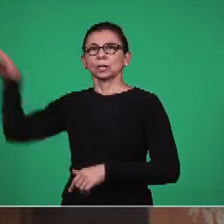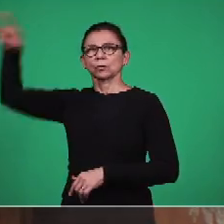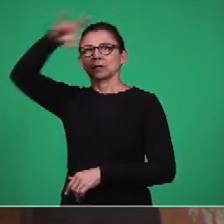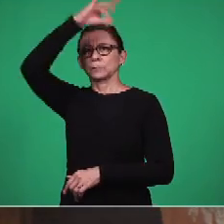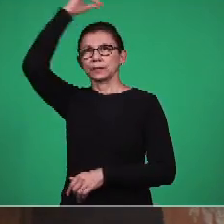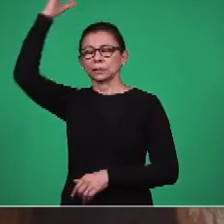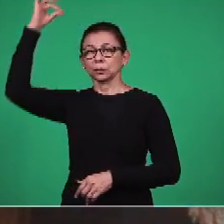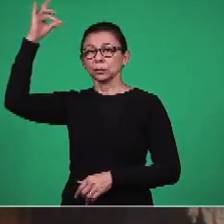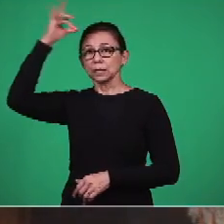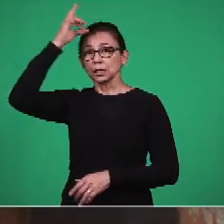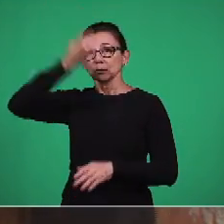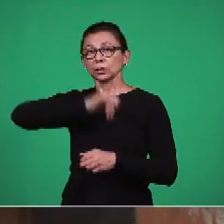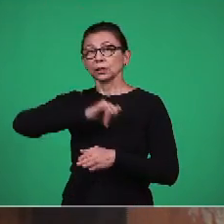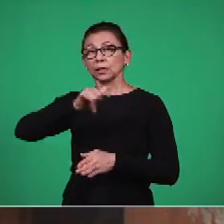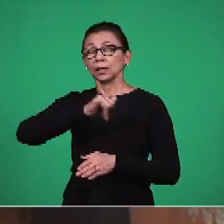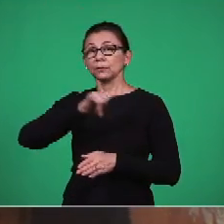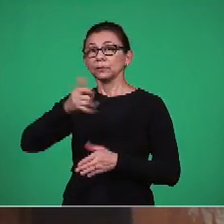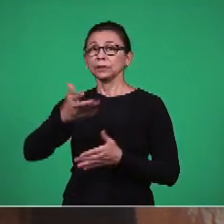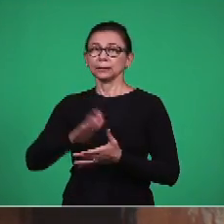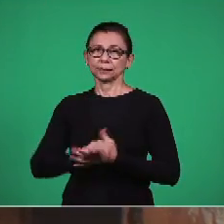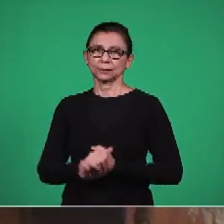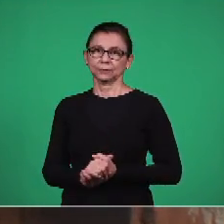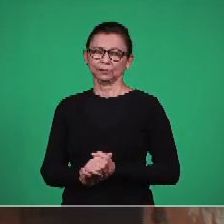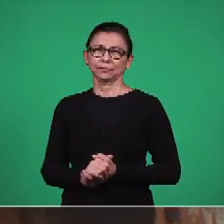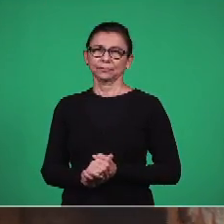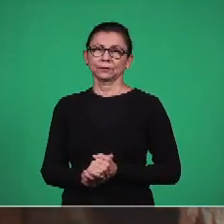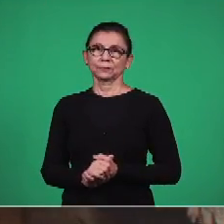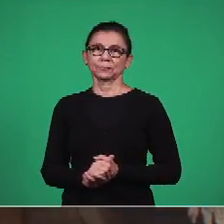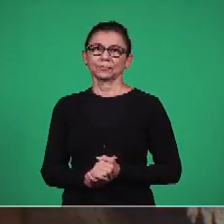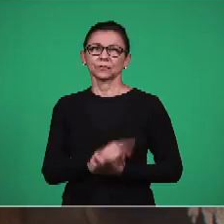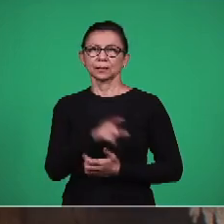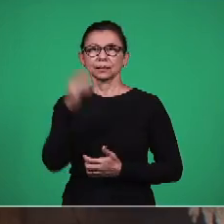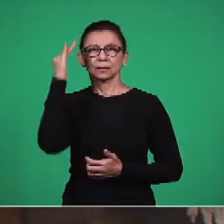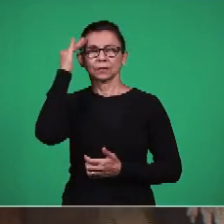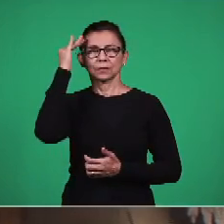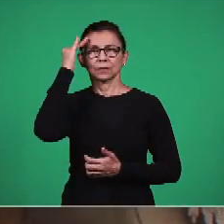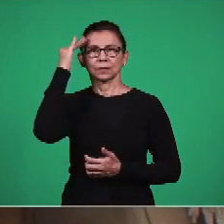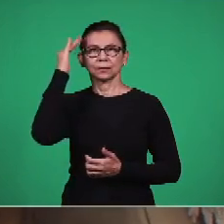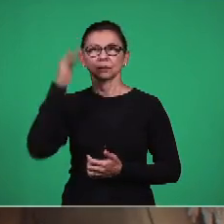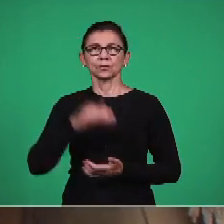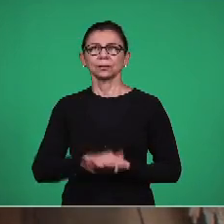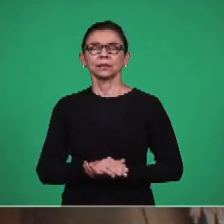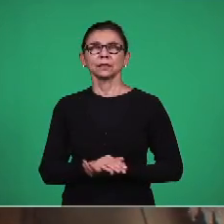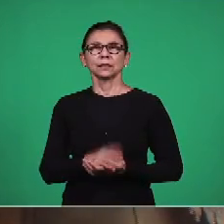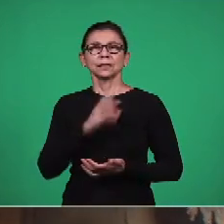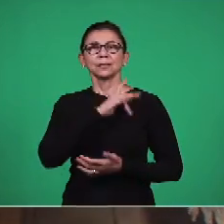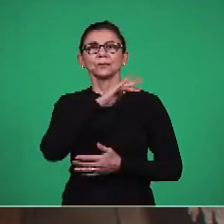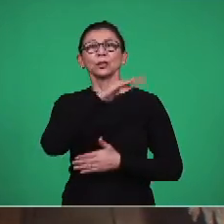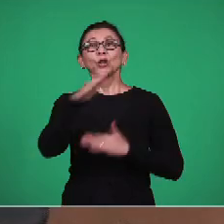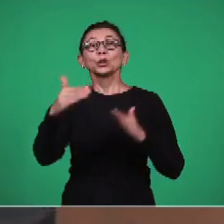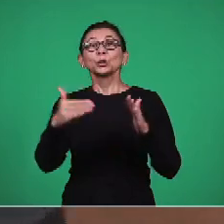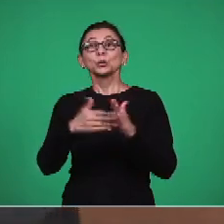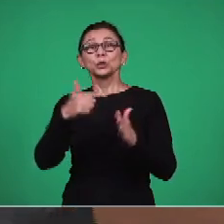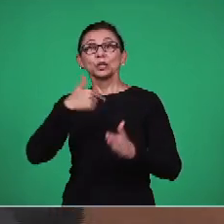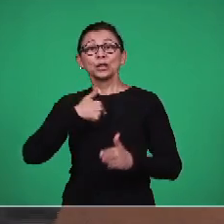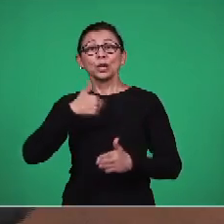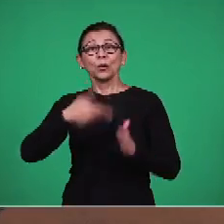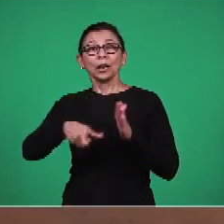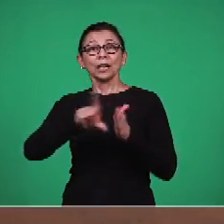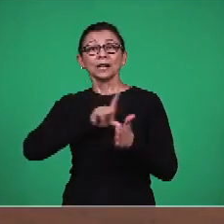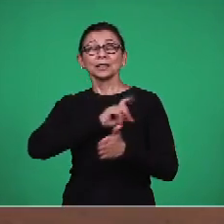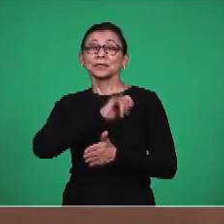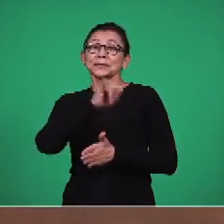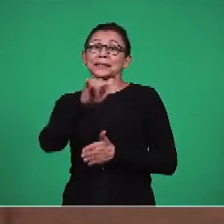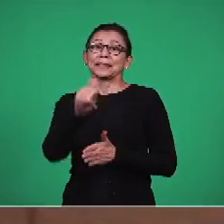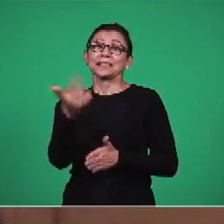como profético e não apenas como histórico. Os irmãos entenderam? Quer dizer, ele falou tudo que eu disse, levei meia hora para falar e falou em 2 minutos.